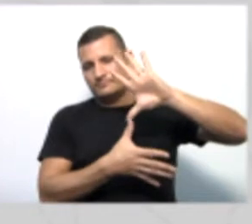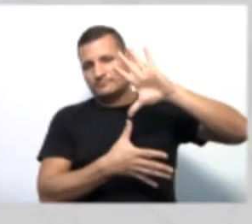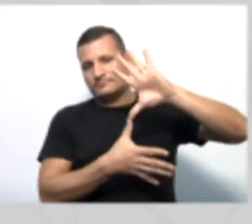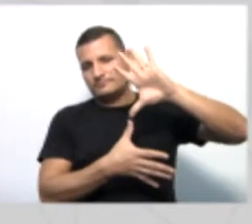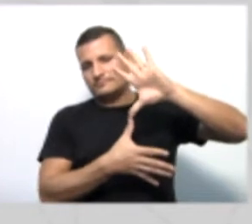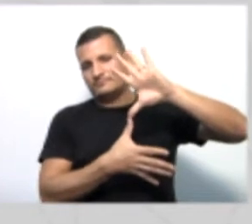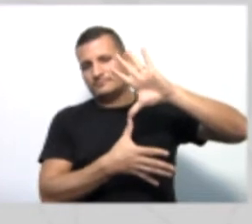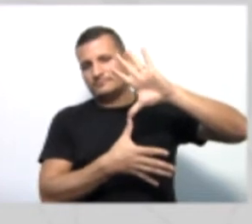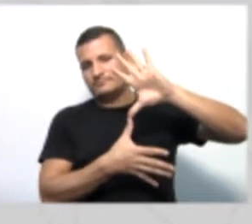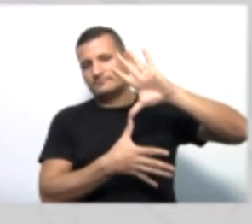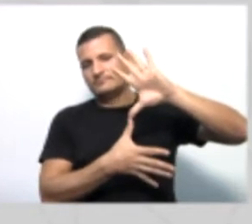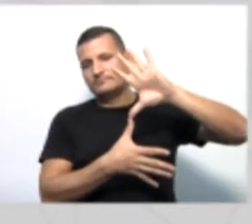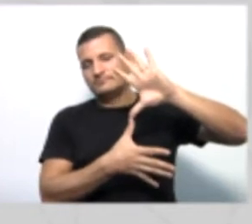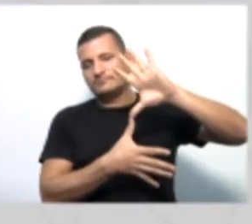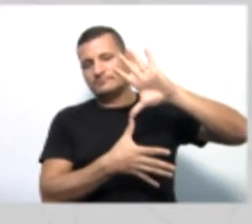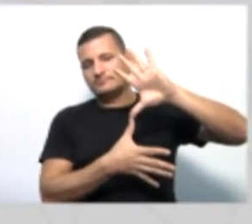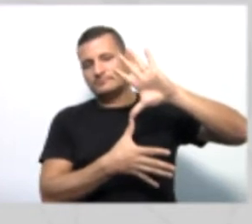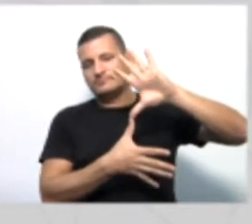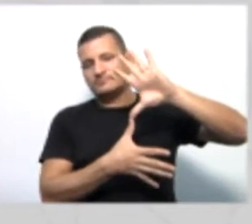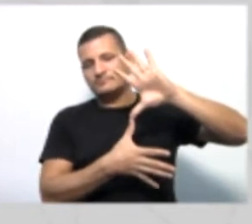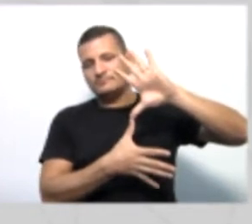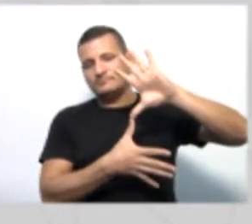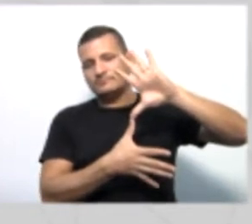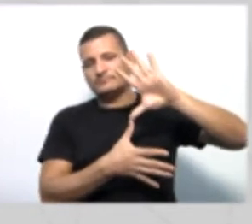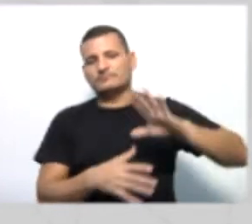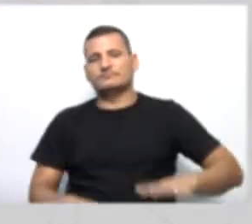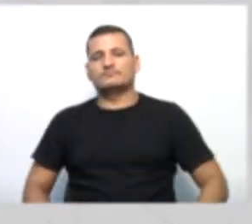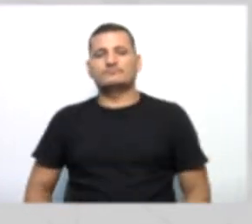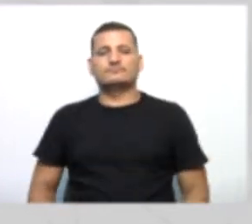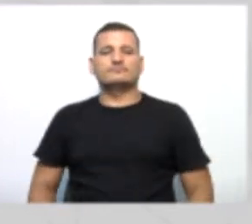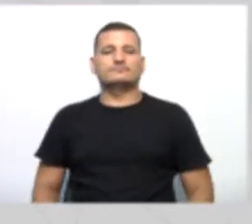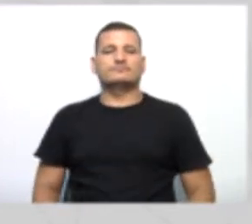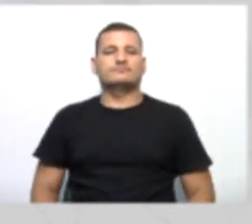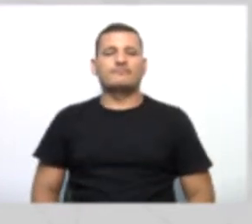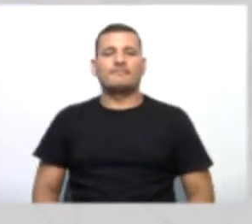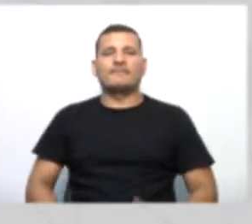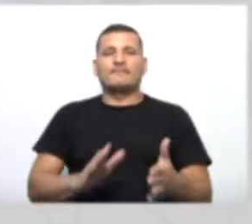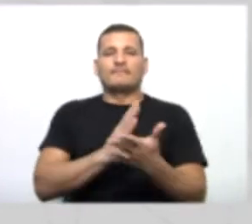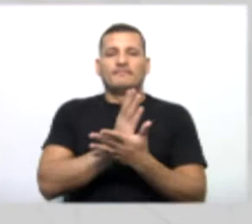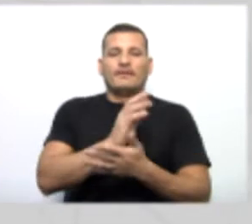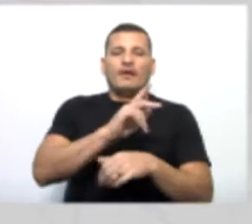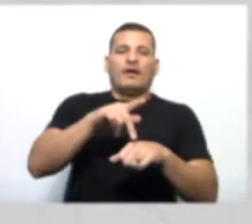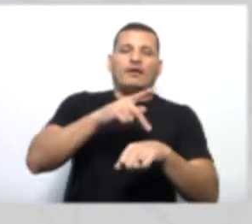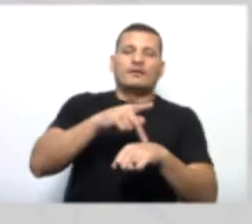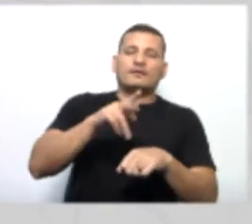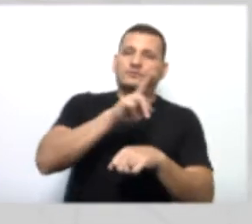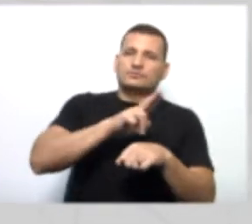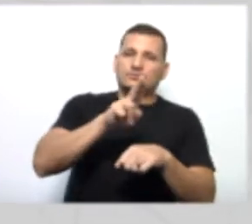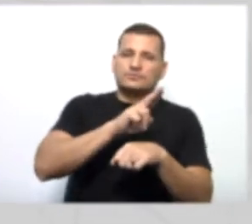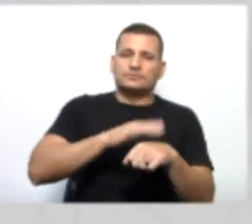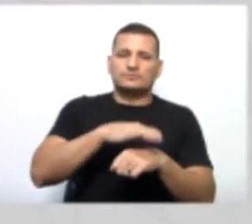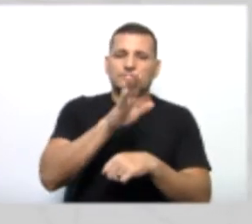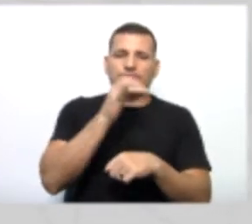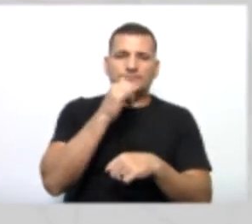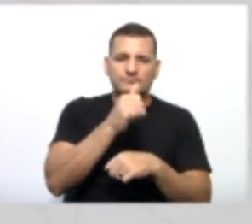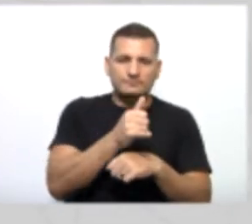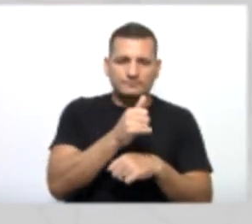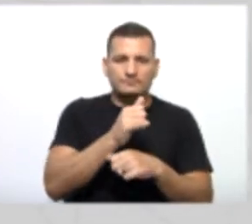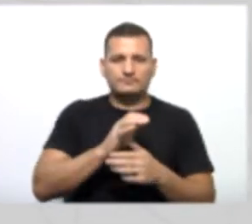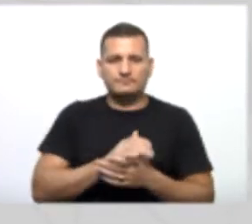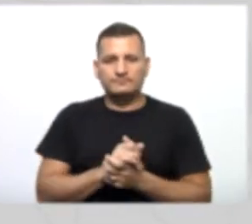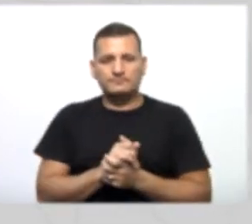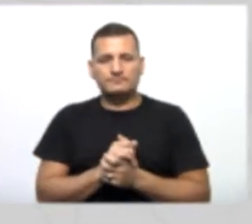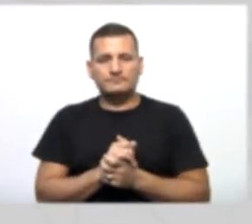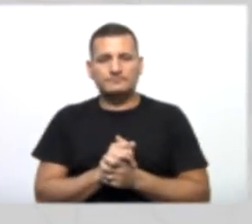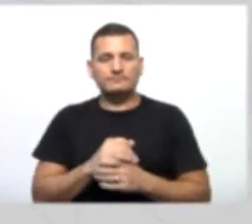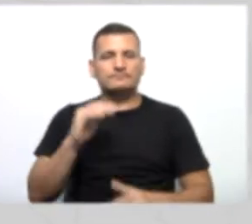vista lá de noite. Nós temos países aqui que usam muito de energia, consomem demais, né? Regiões do nosso